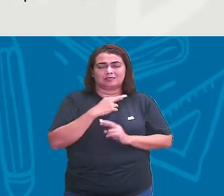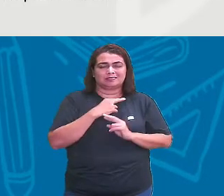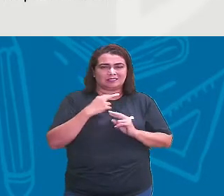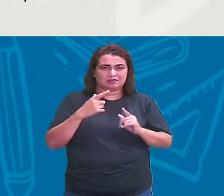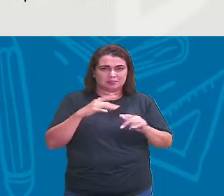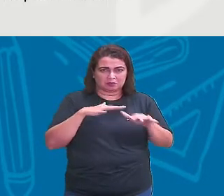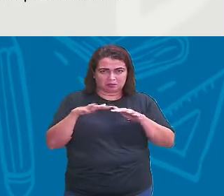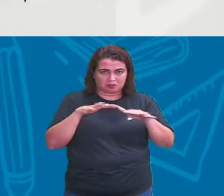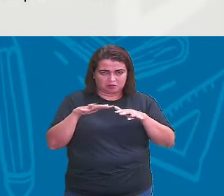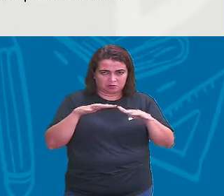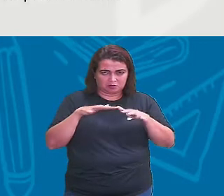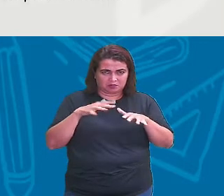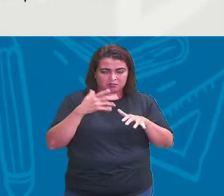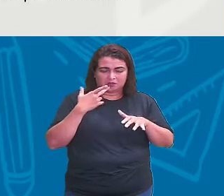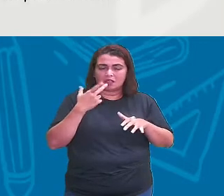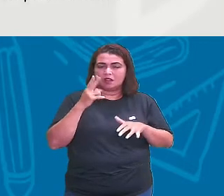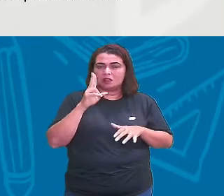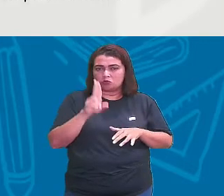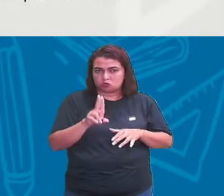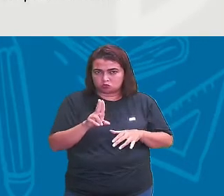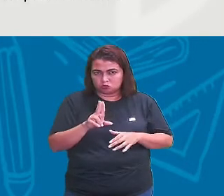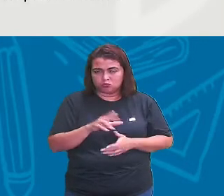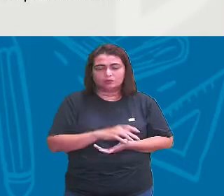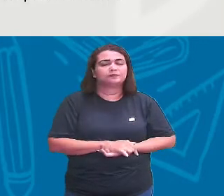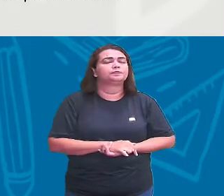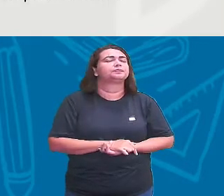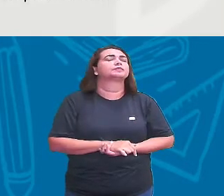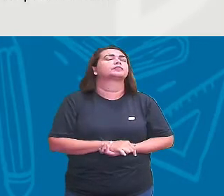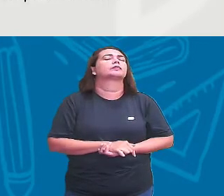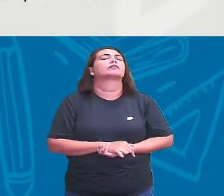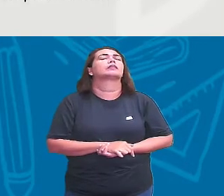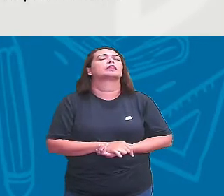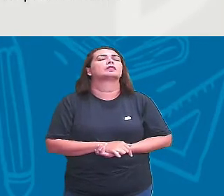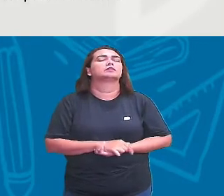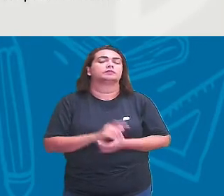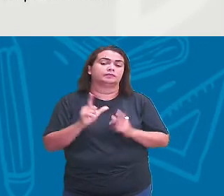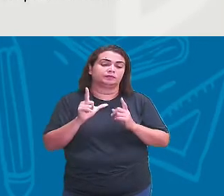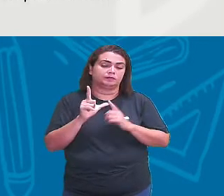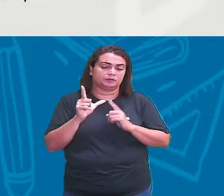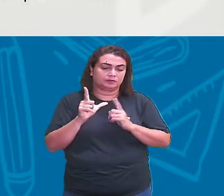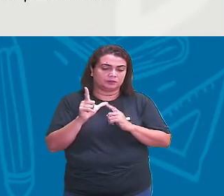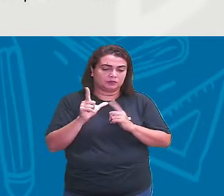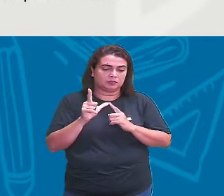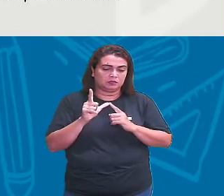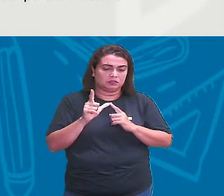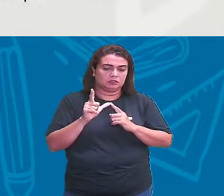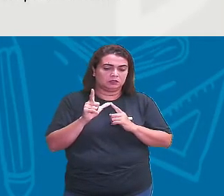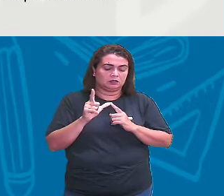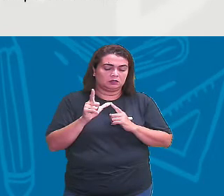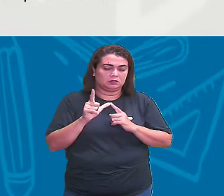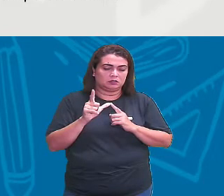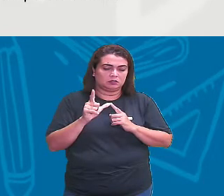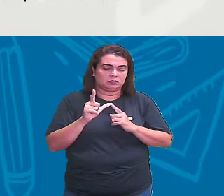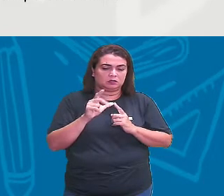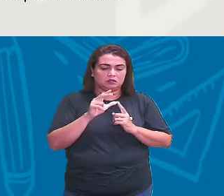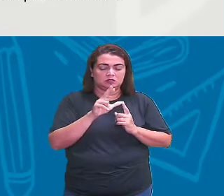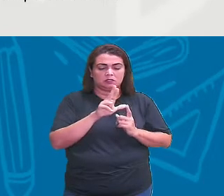boca para dizer a letra U, tá certo? Vê só, a primeira palavra é